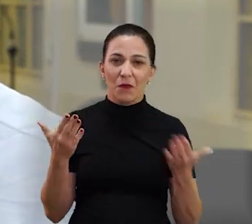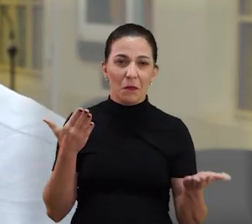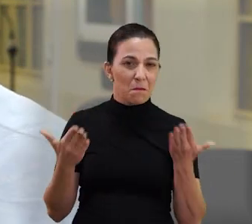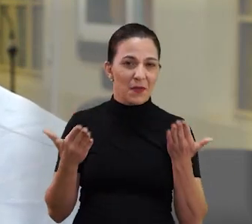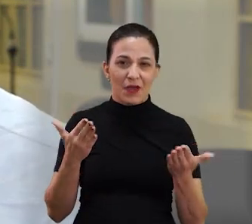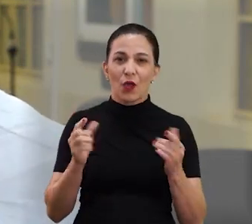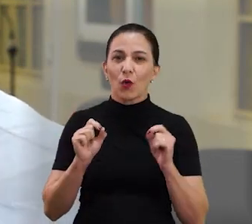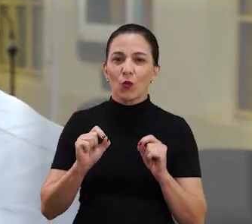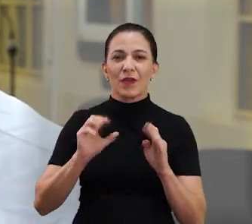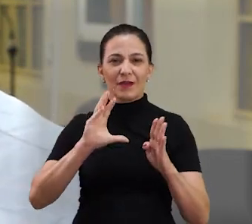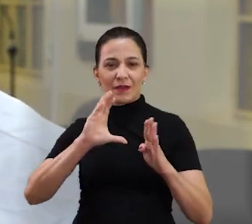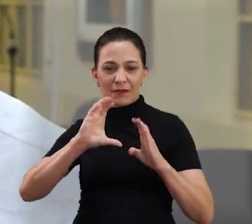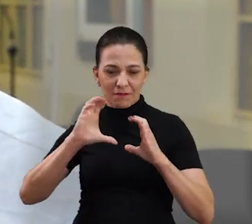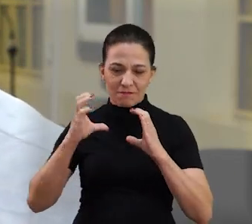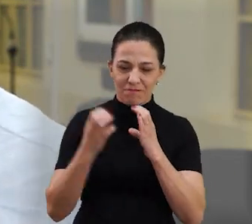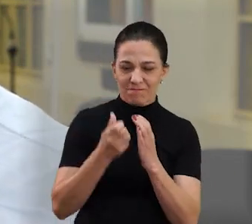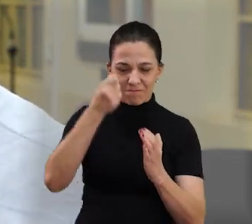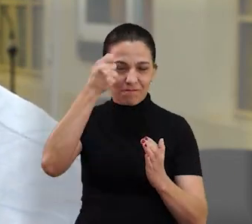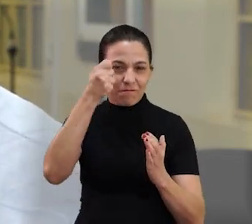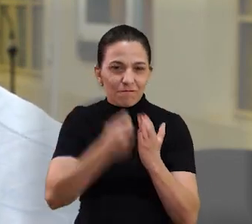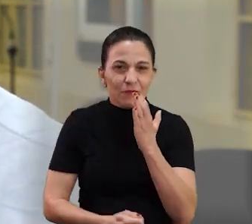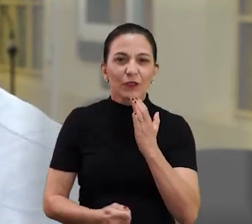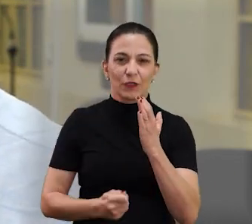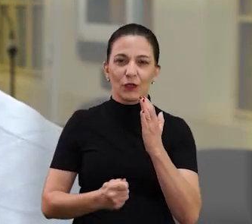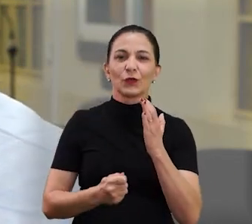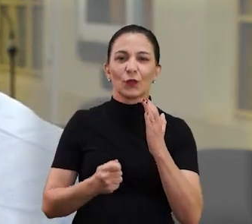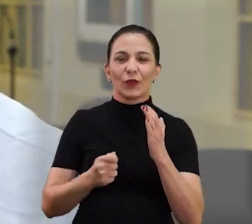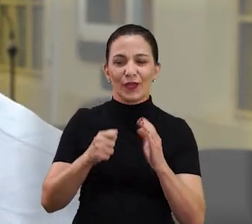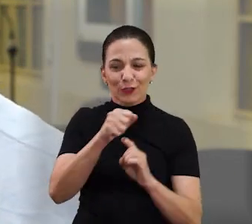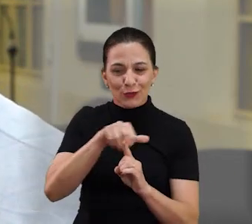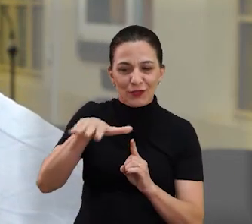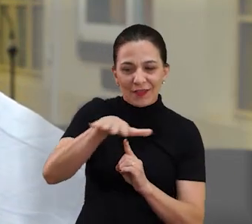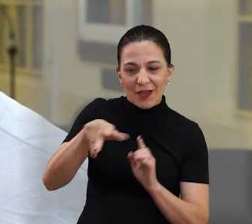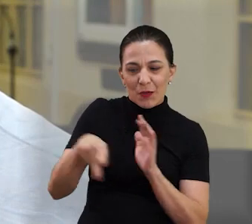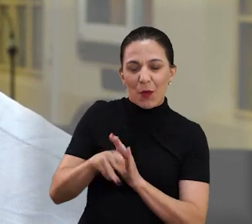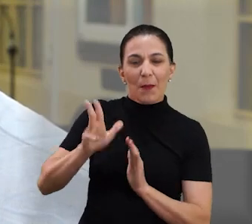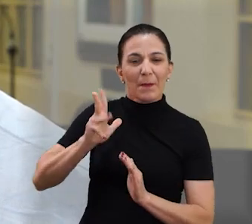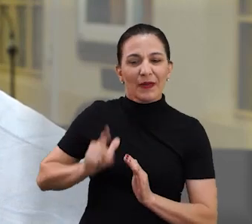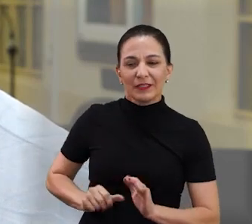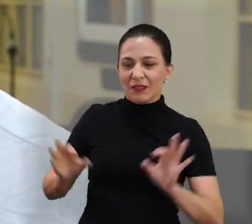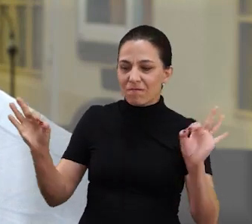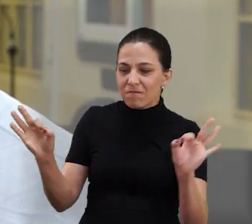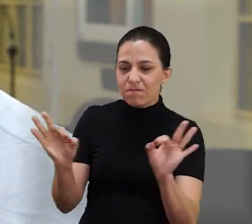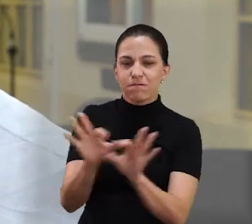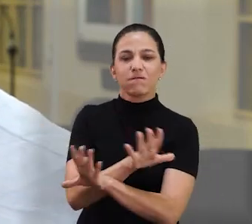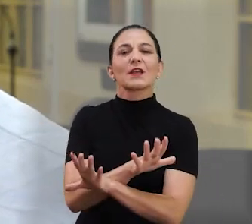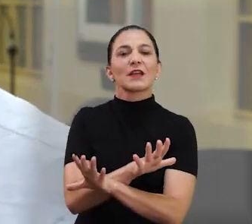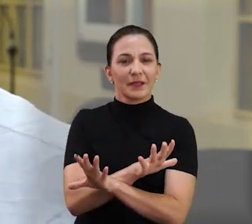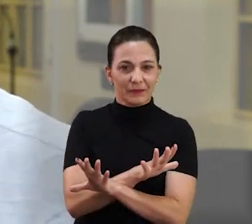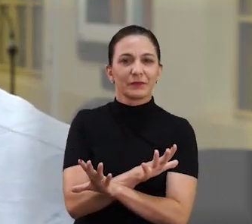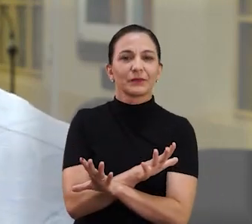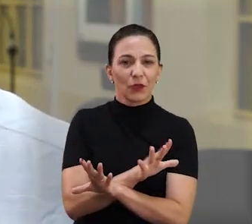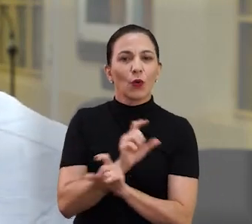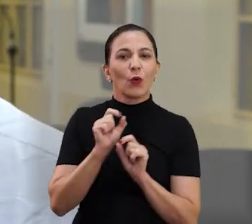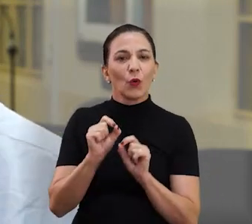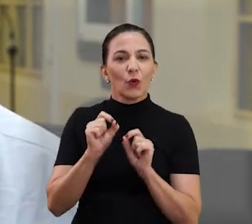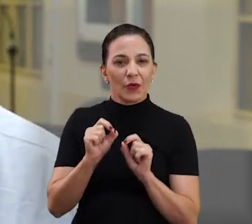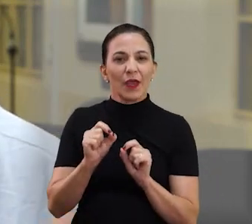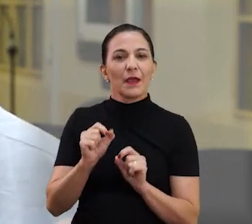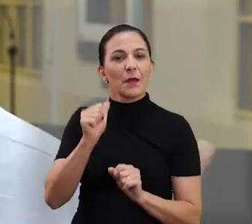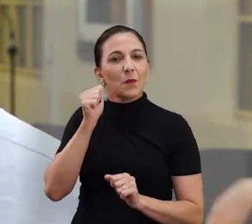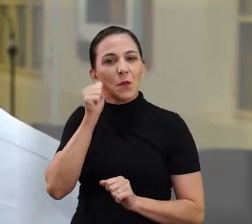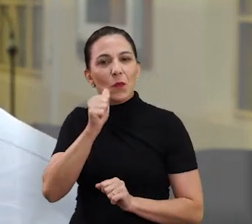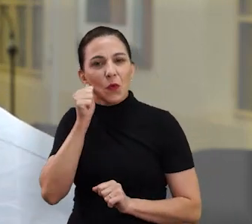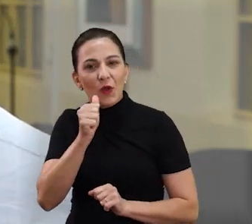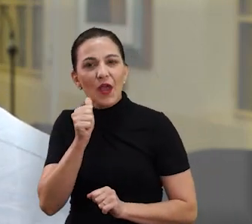está em curso um genocídio que está castrando a sociedade Palestina quer dizer esterilizando ela